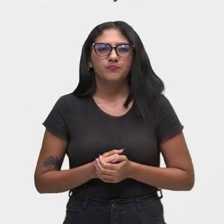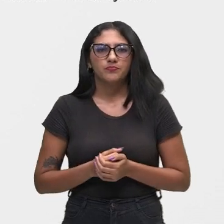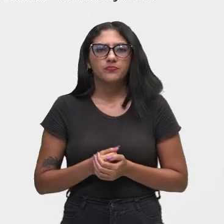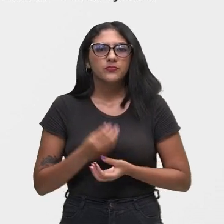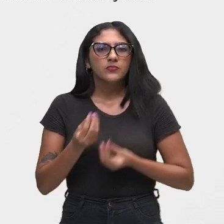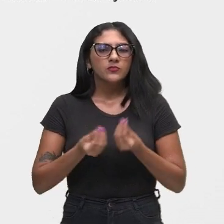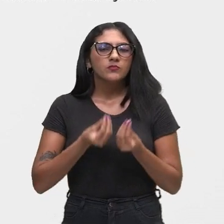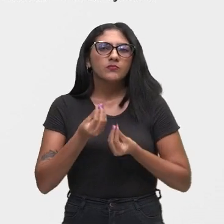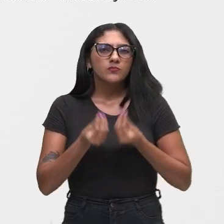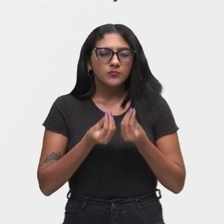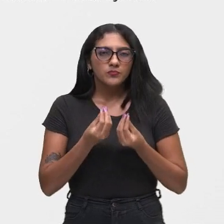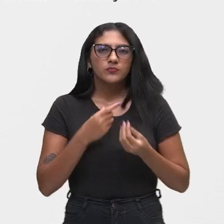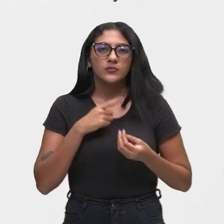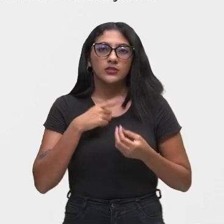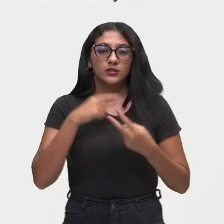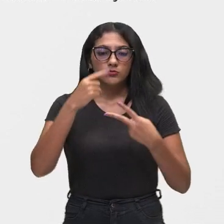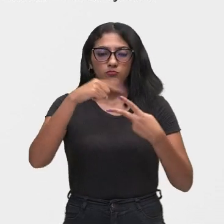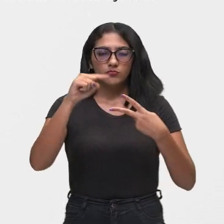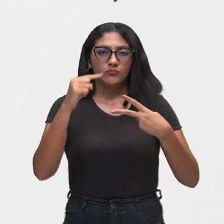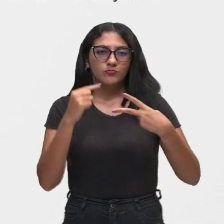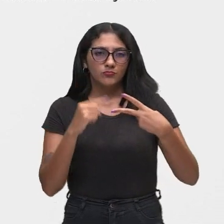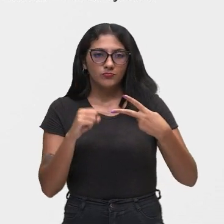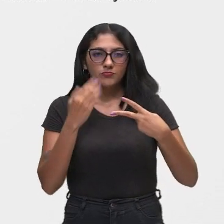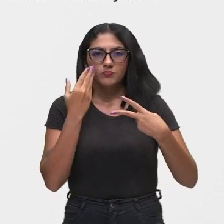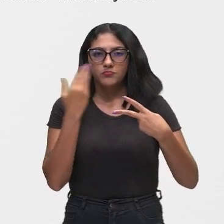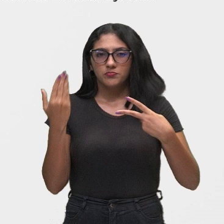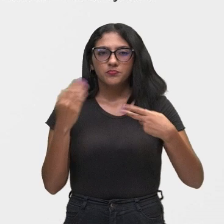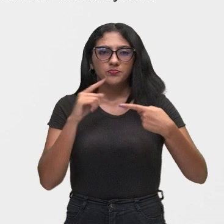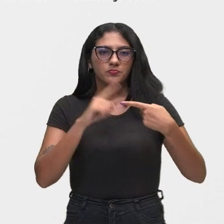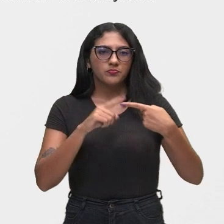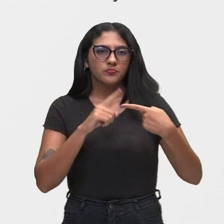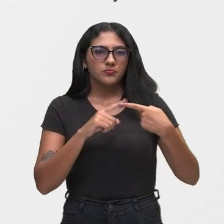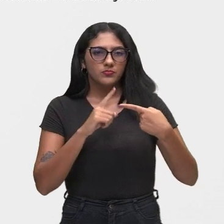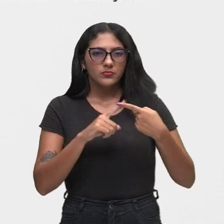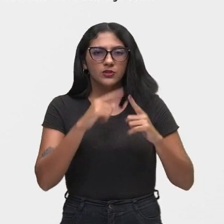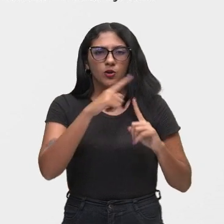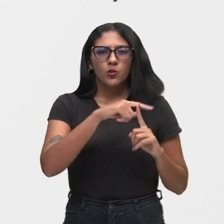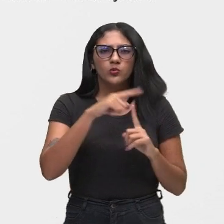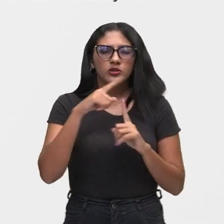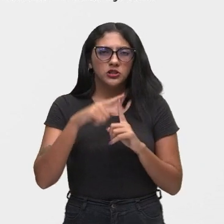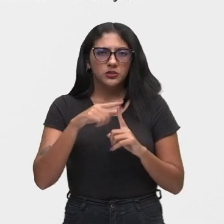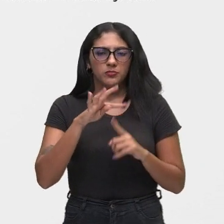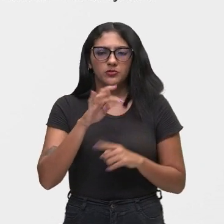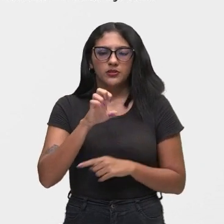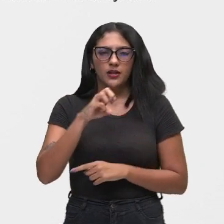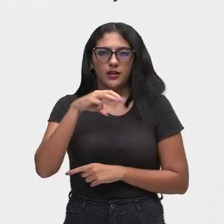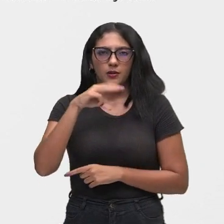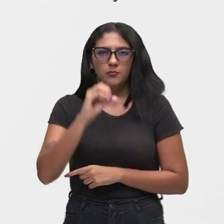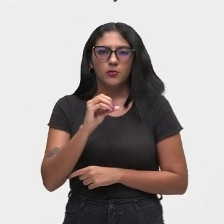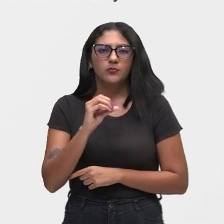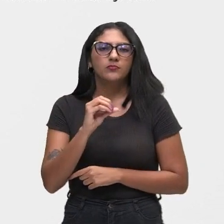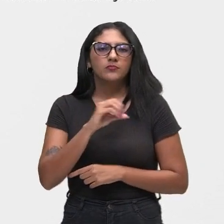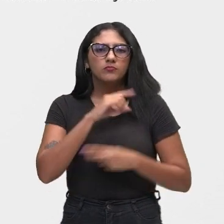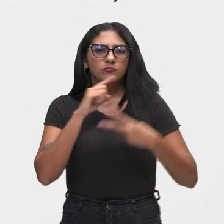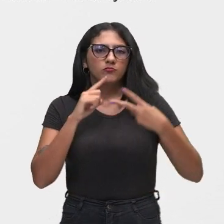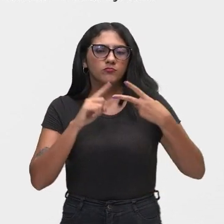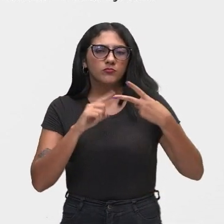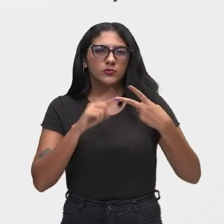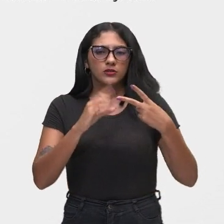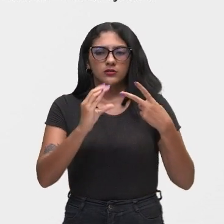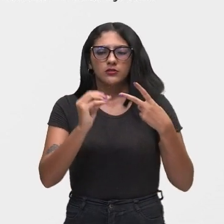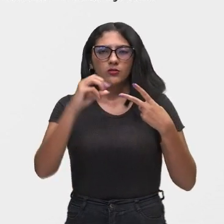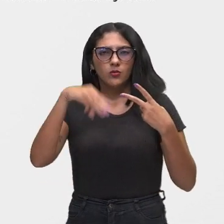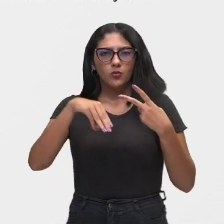classificação, elas são classificadas quanto ao tipo de ciclo termodinâmico ou quanto ao tipo